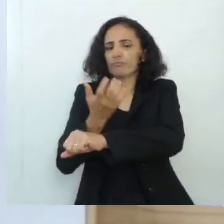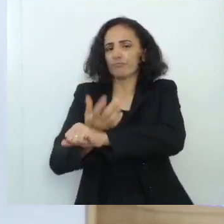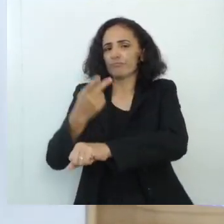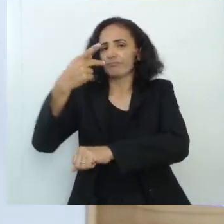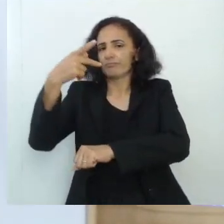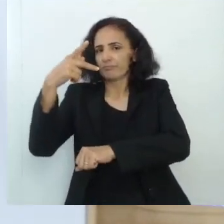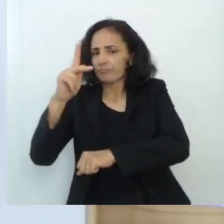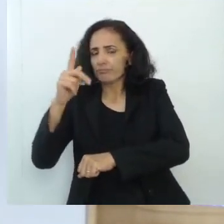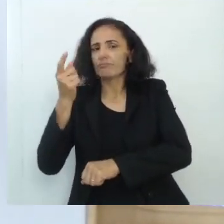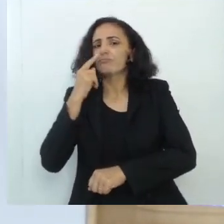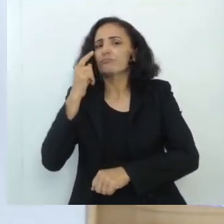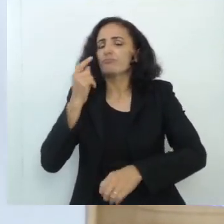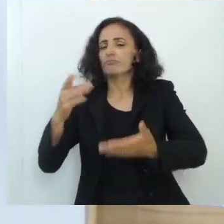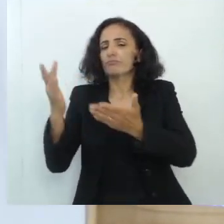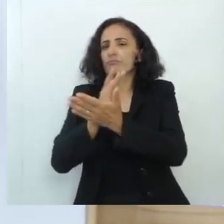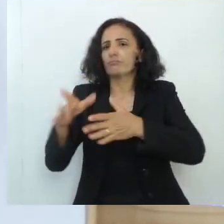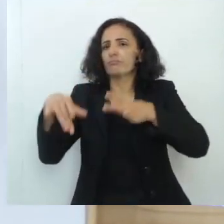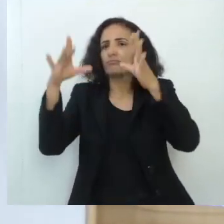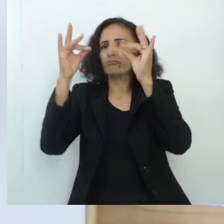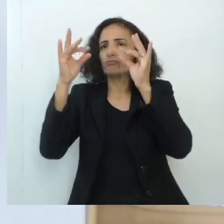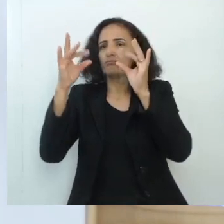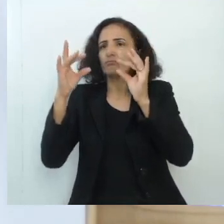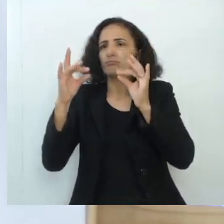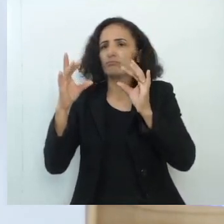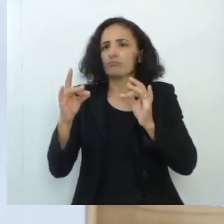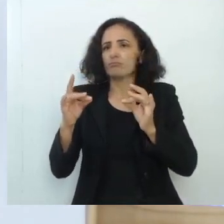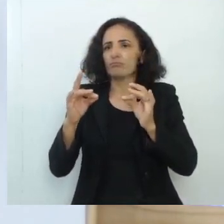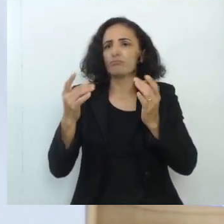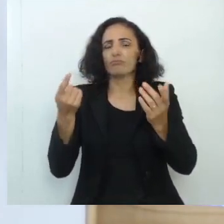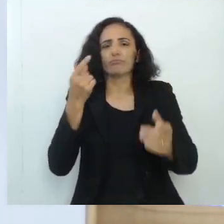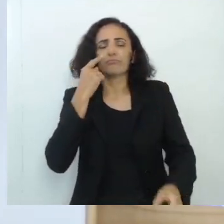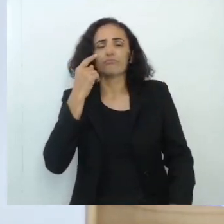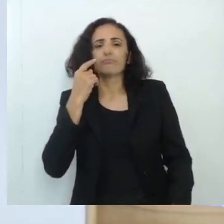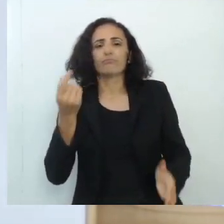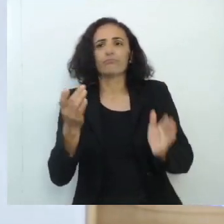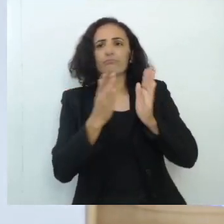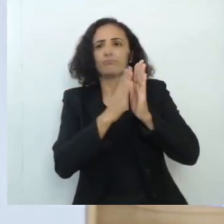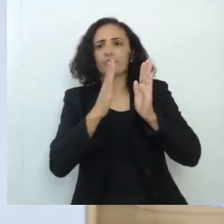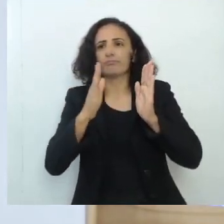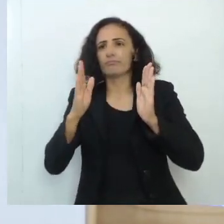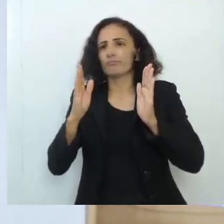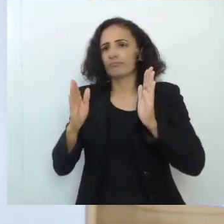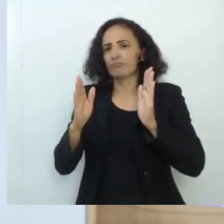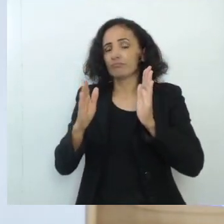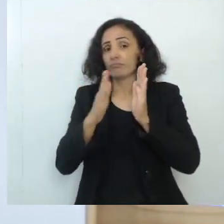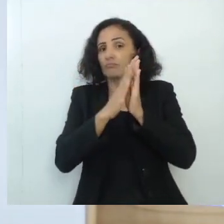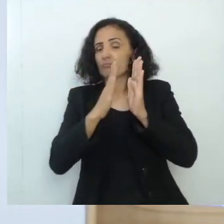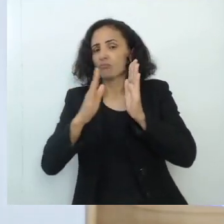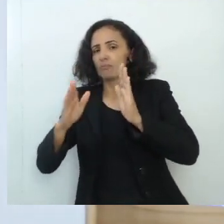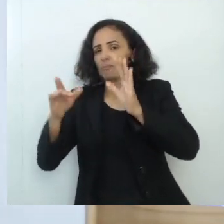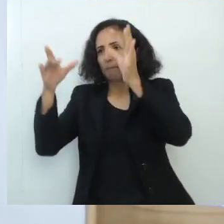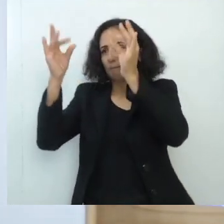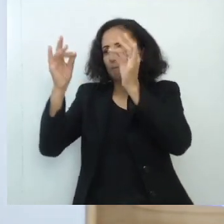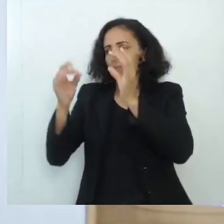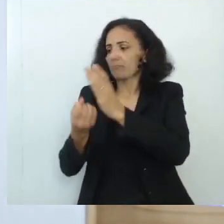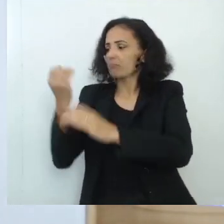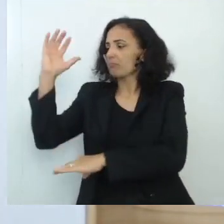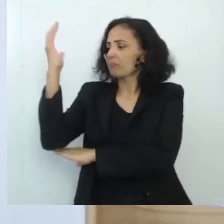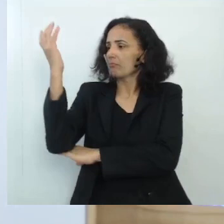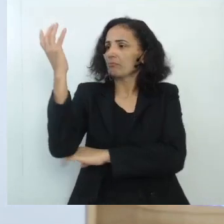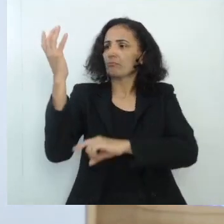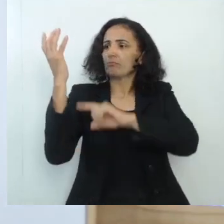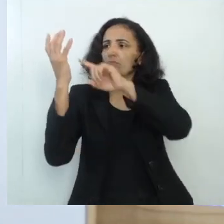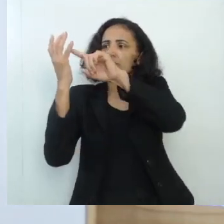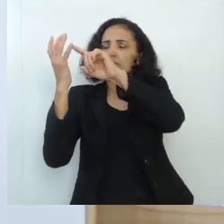vai ter um monte de bolinhas embaixo da folha. Cada bolinha dessa, presta atenção, cada bolinha dessa, você vai chamar